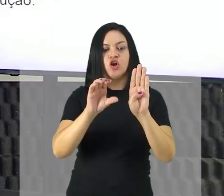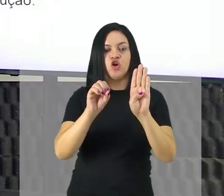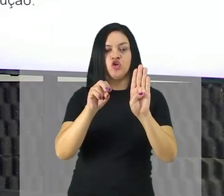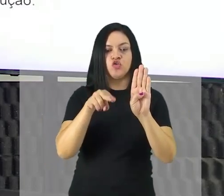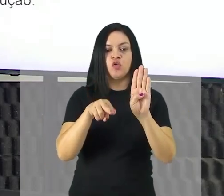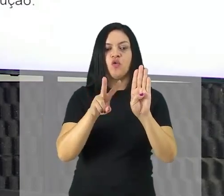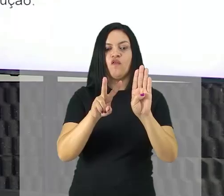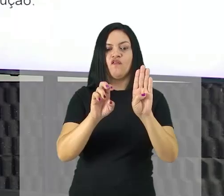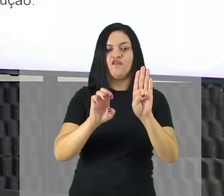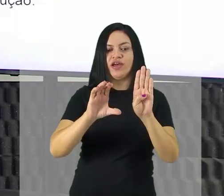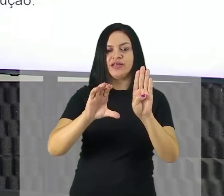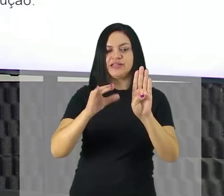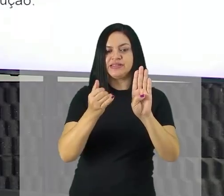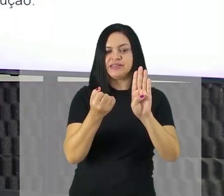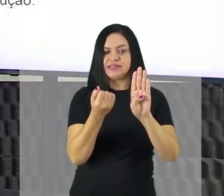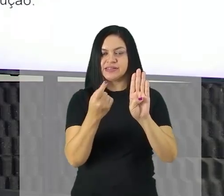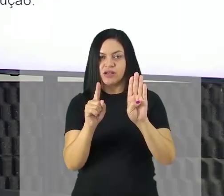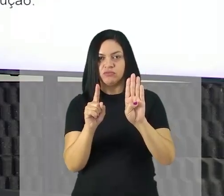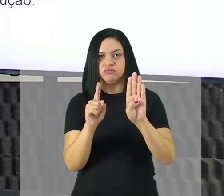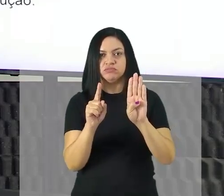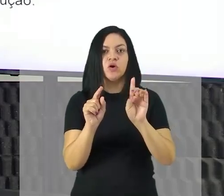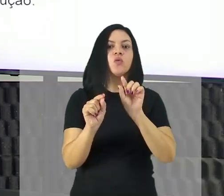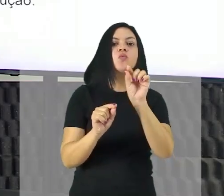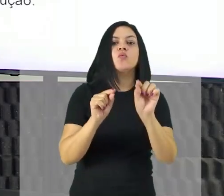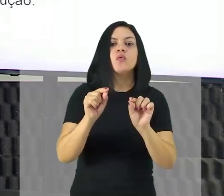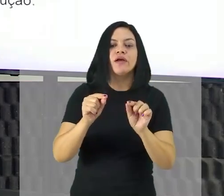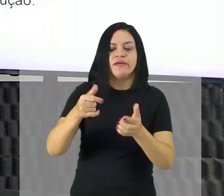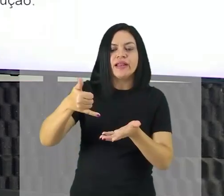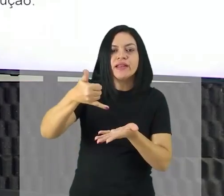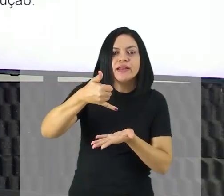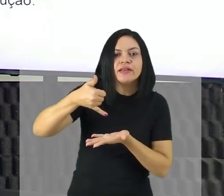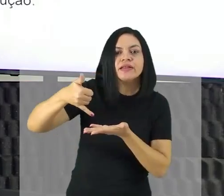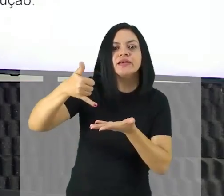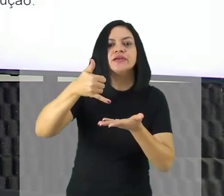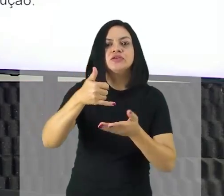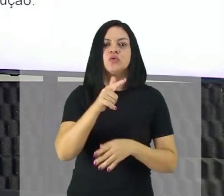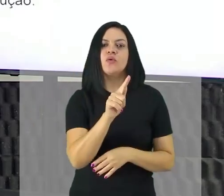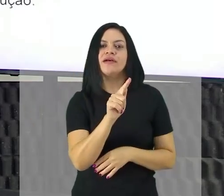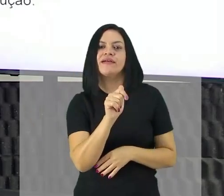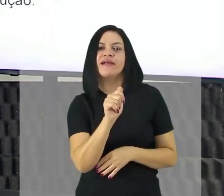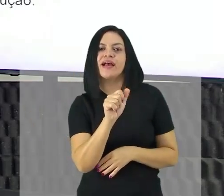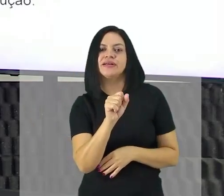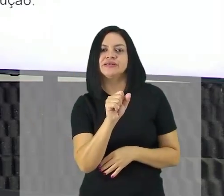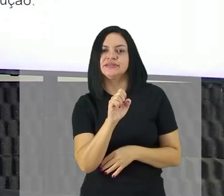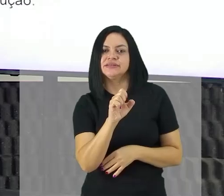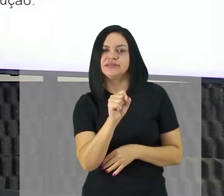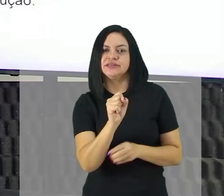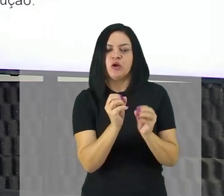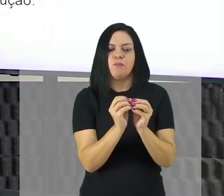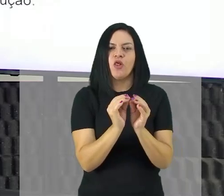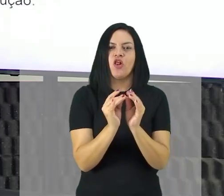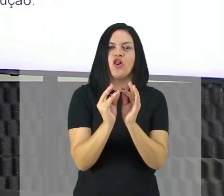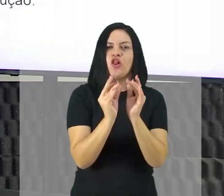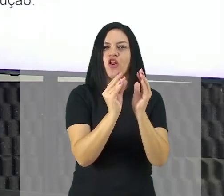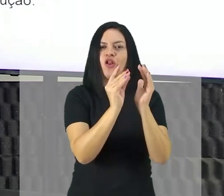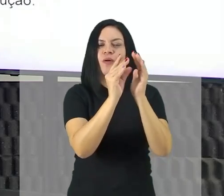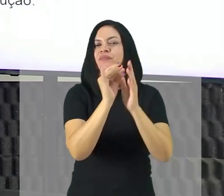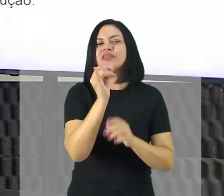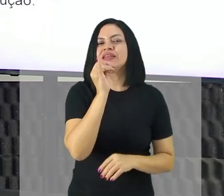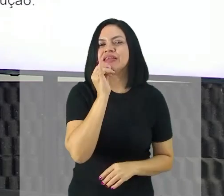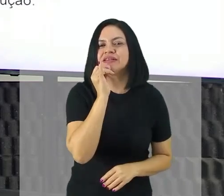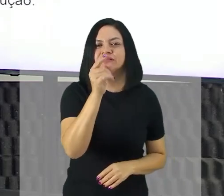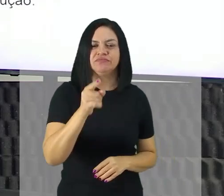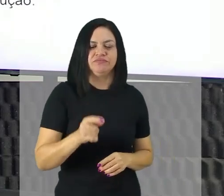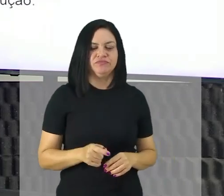daqui, ocorre em líquidos e gases. Exemplo clássico, você esquenta a